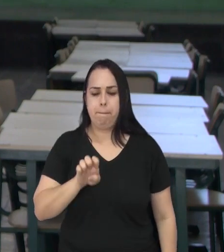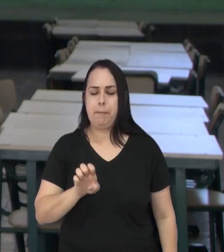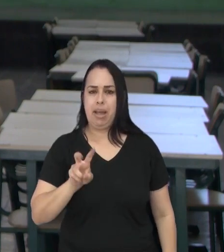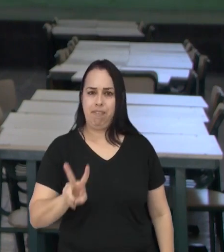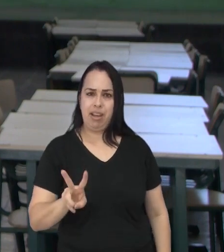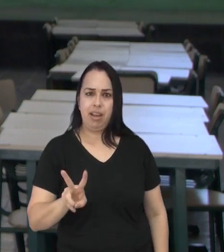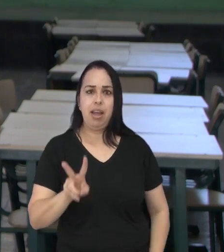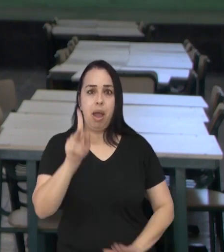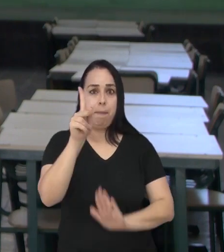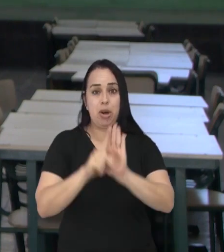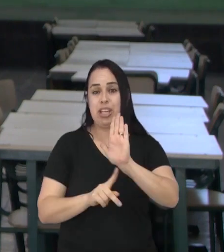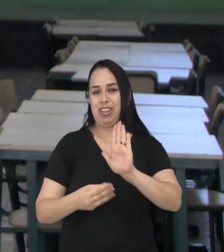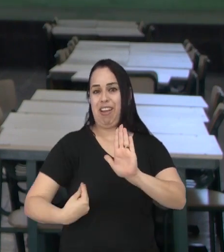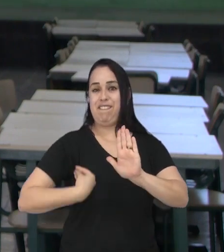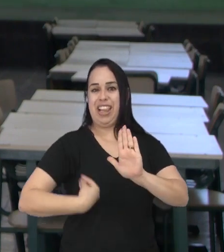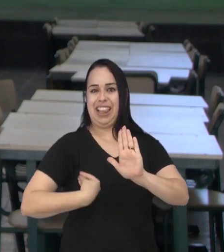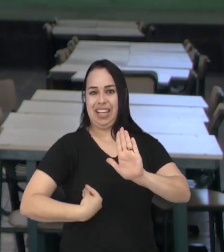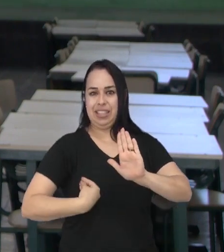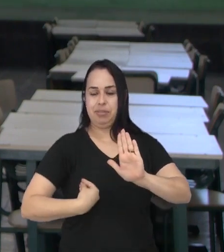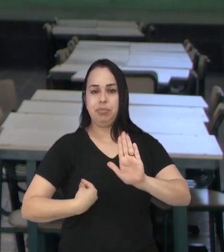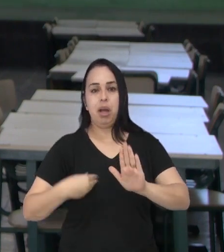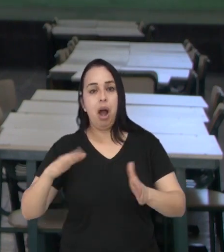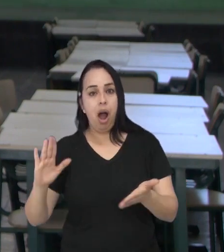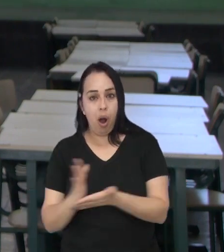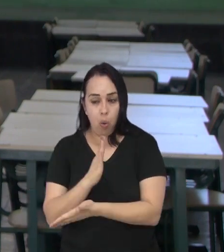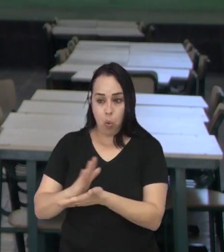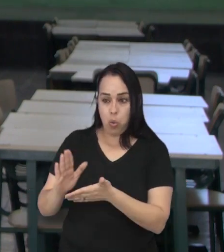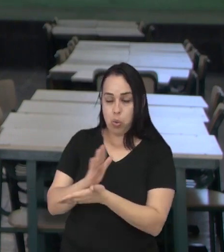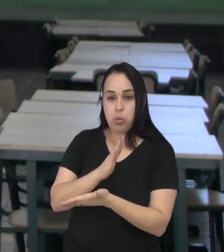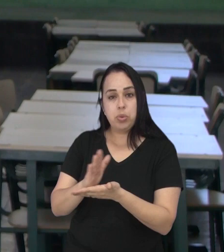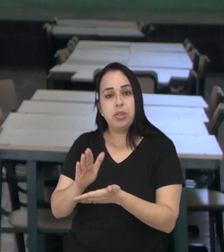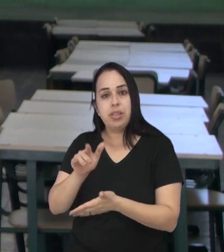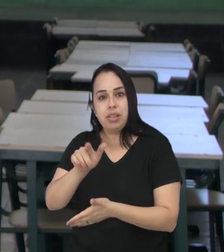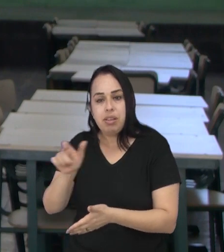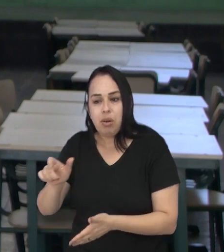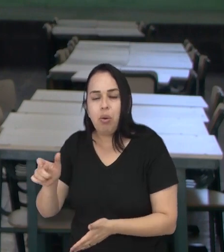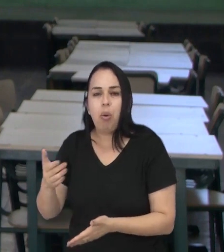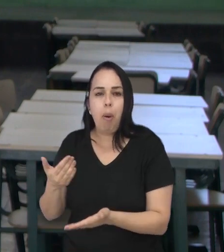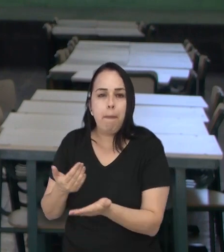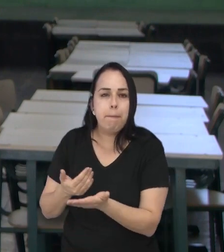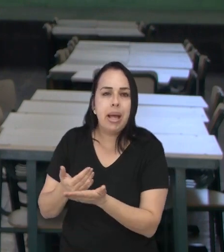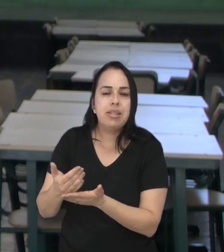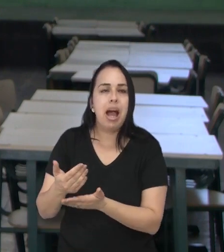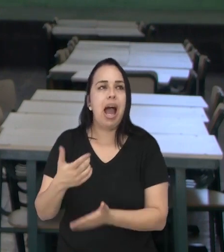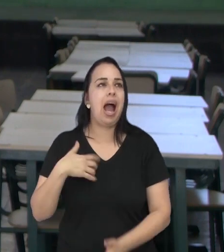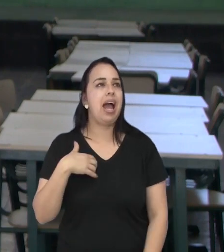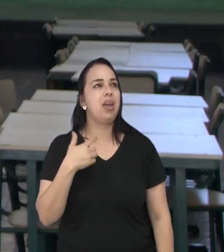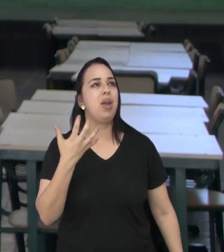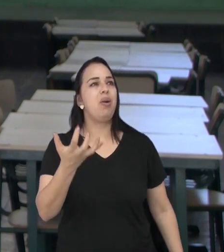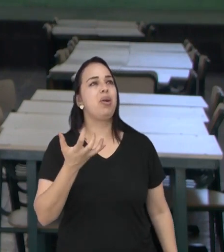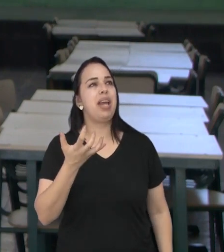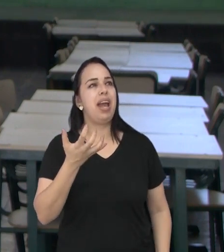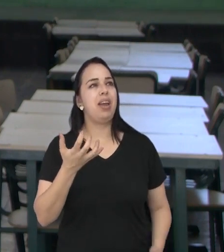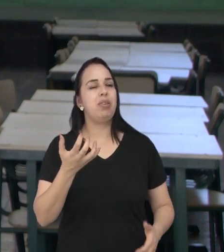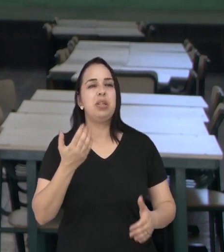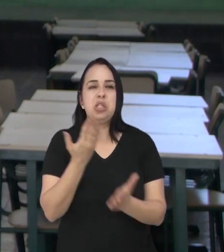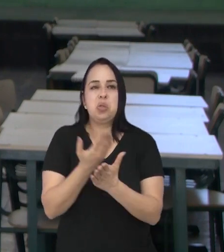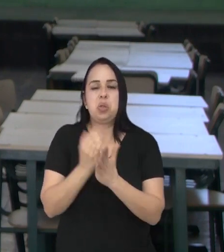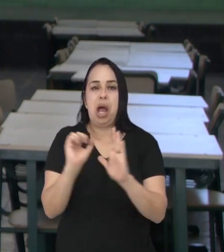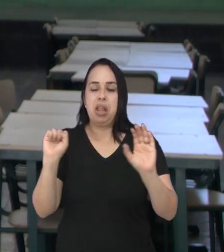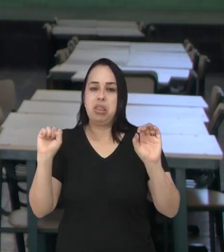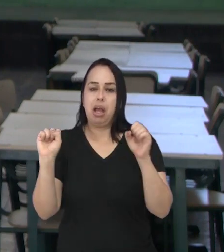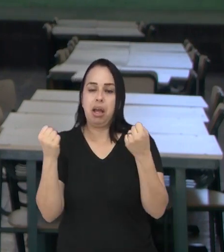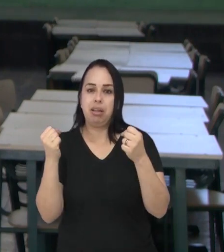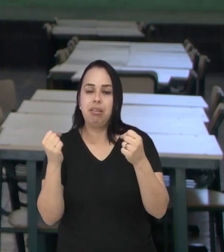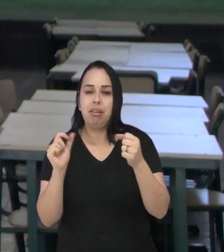seu PV? O PV é o projeto de vida. Muitos iniciam, né, no ensino integral com PV, por exemplo, eu quero educação